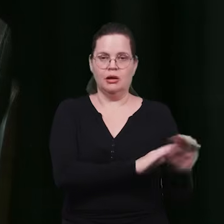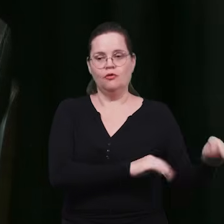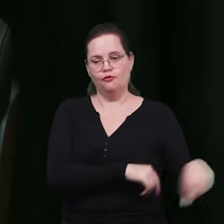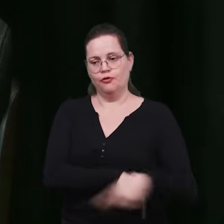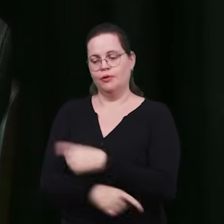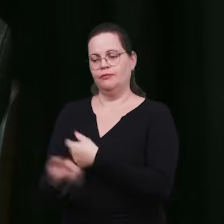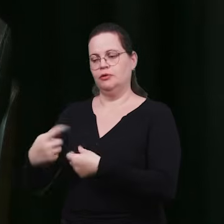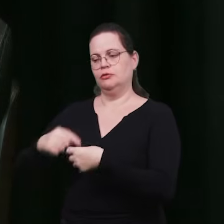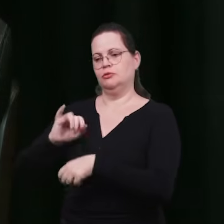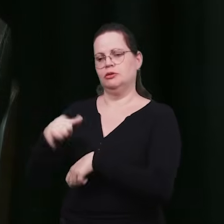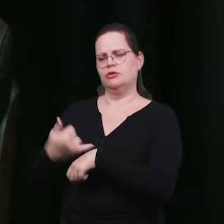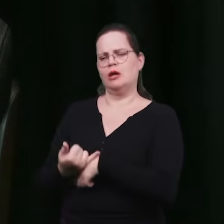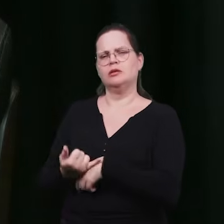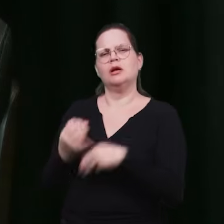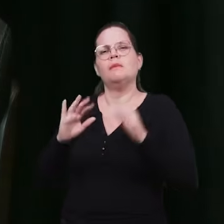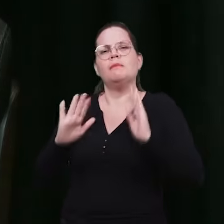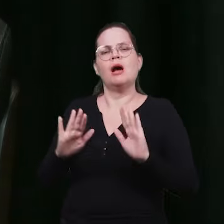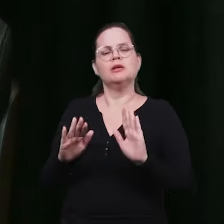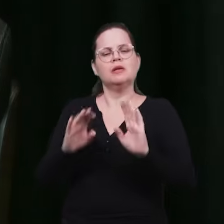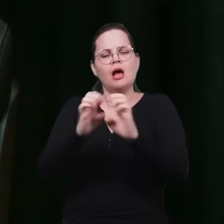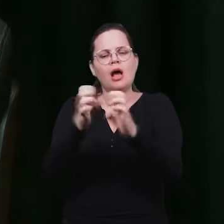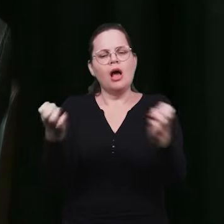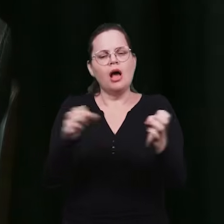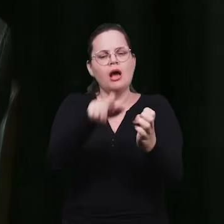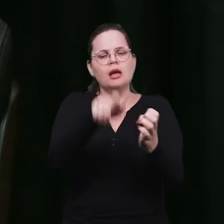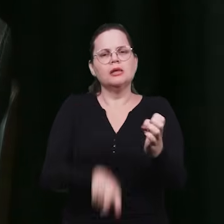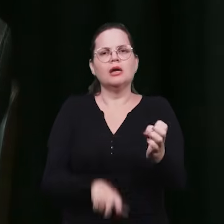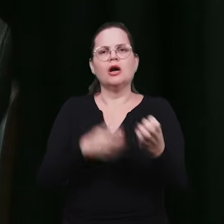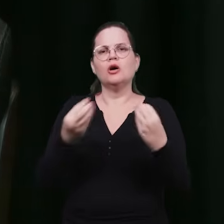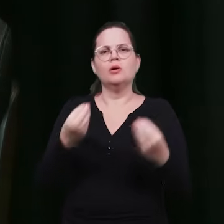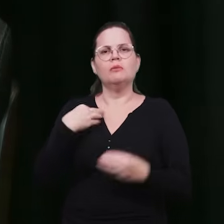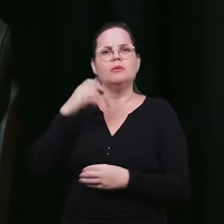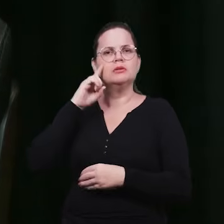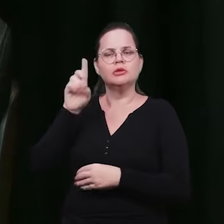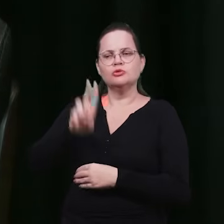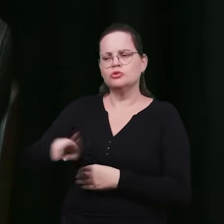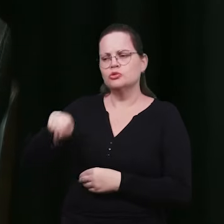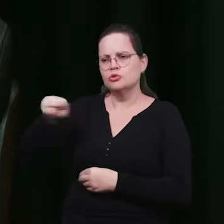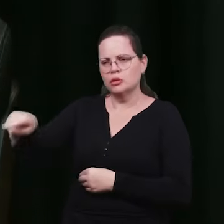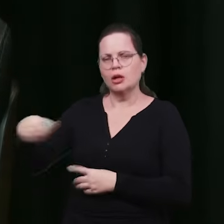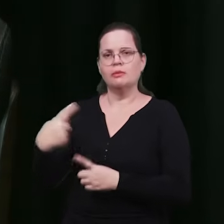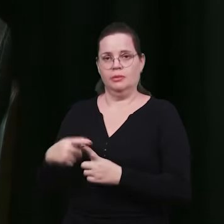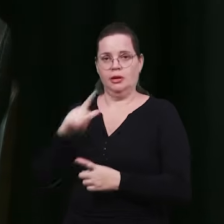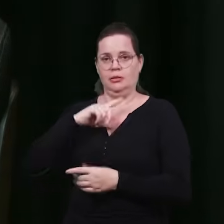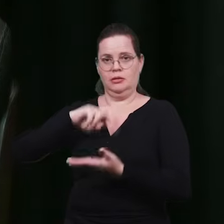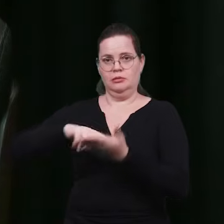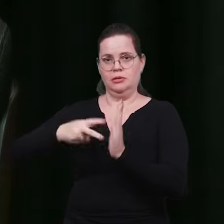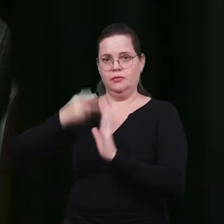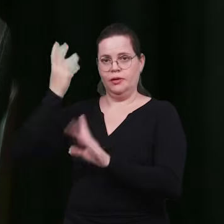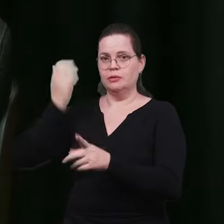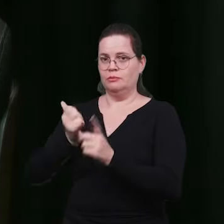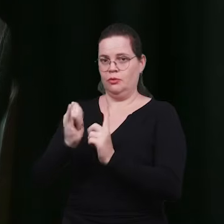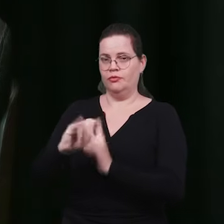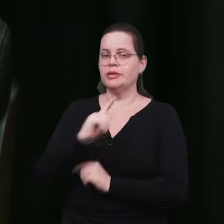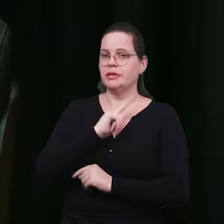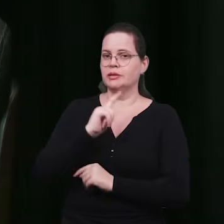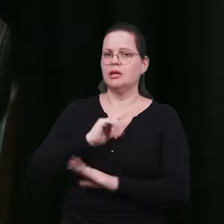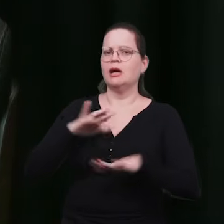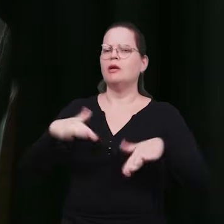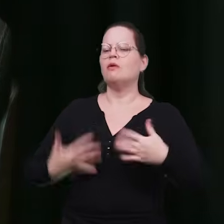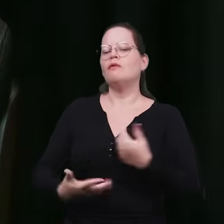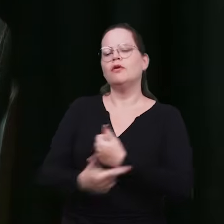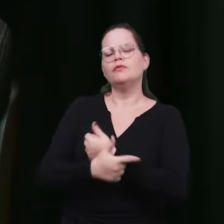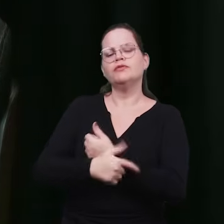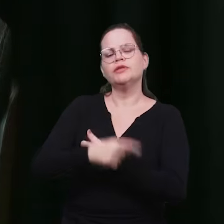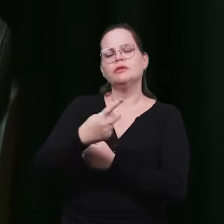nós Isso. sabemos que Esdras ali tem uma figura profética. Esdras ali dentro dessa figura profética, qual foi o papel